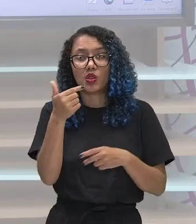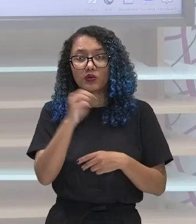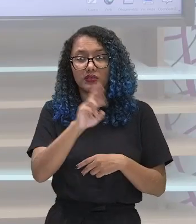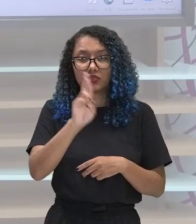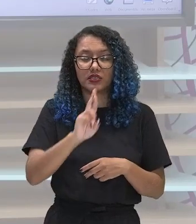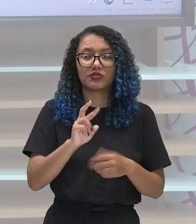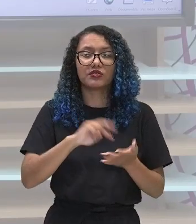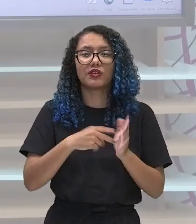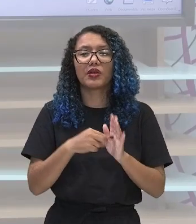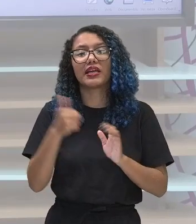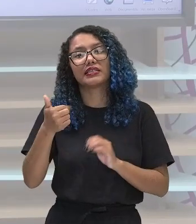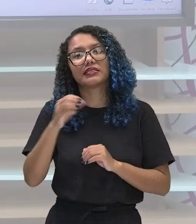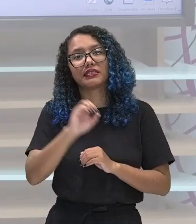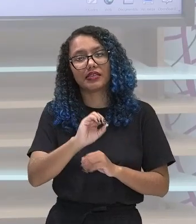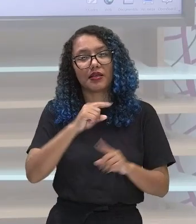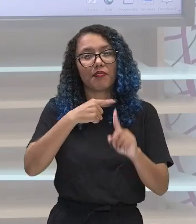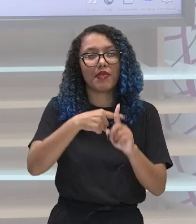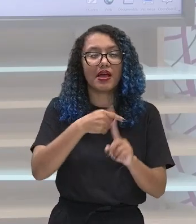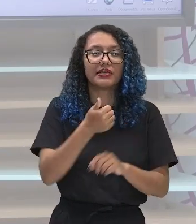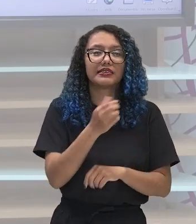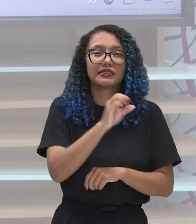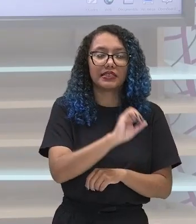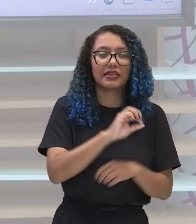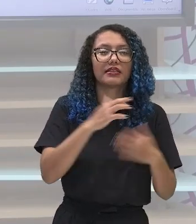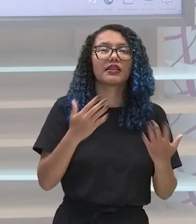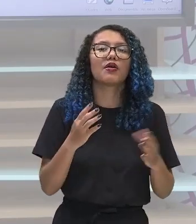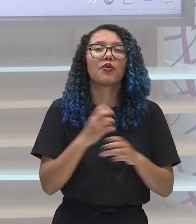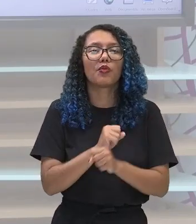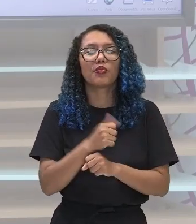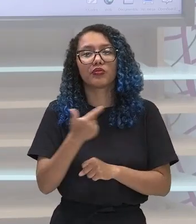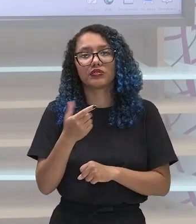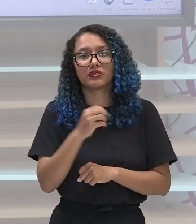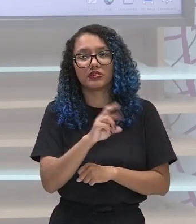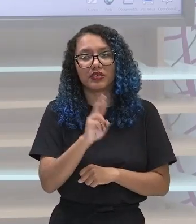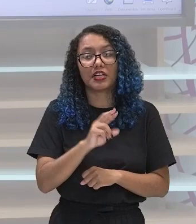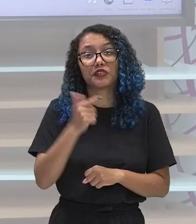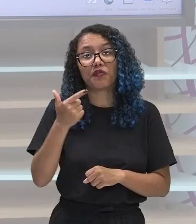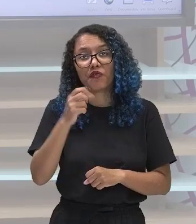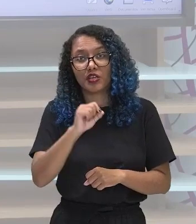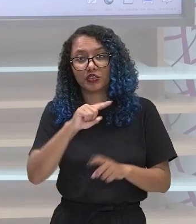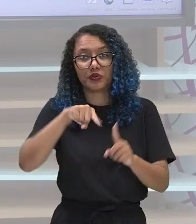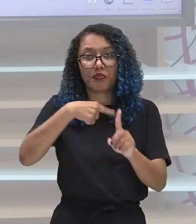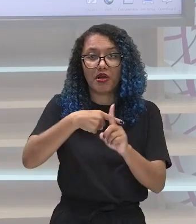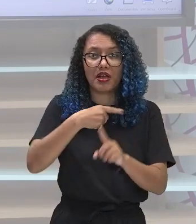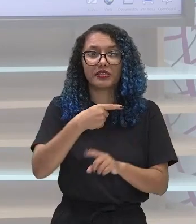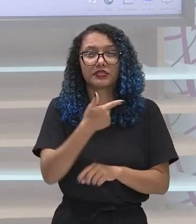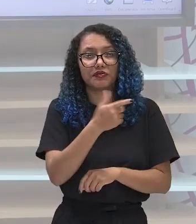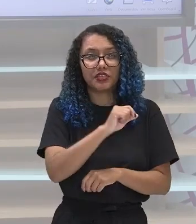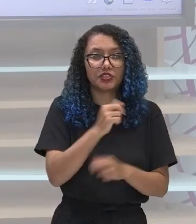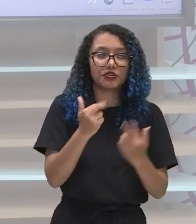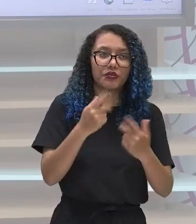100, 200. Então eu tenho 20 mais 20, 40, né?